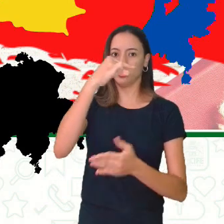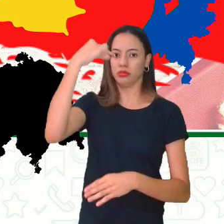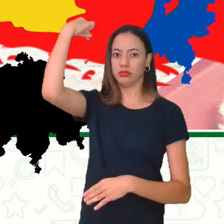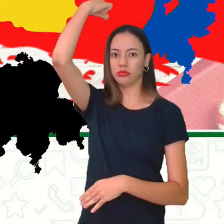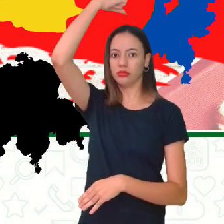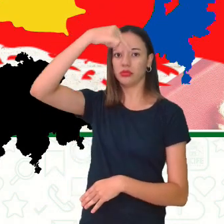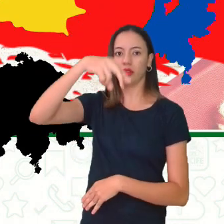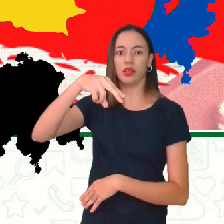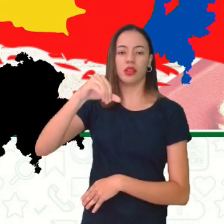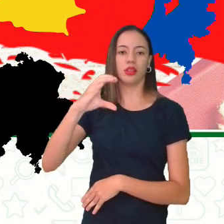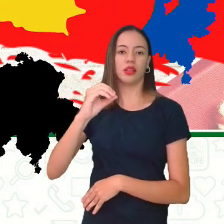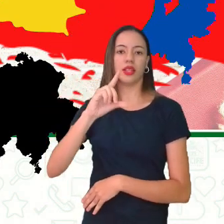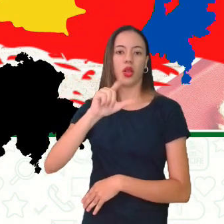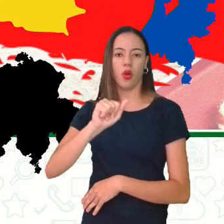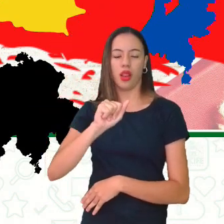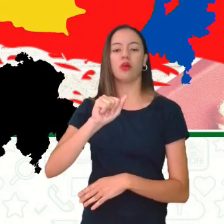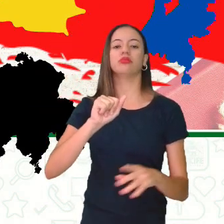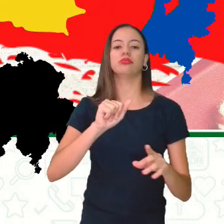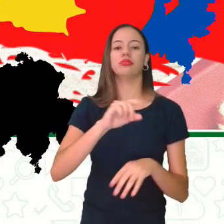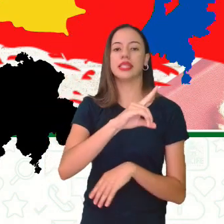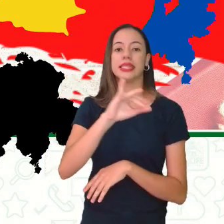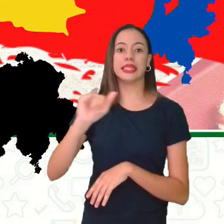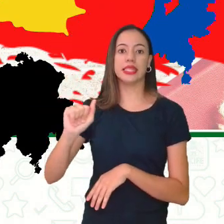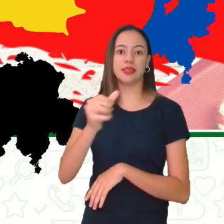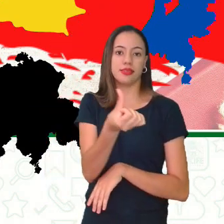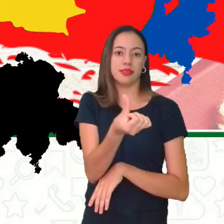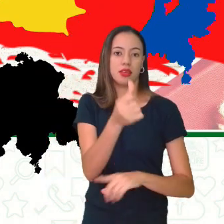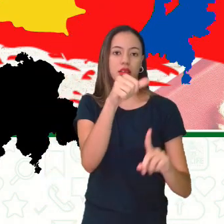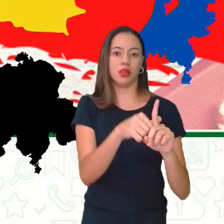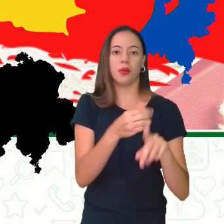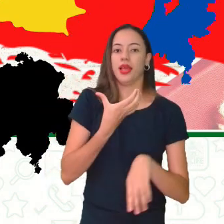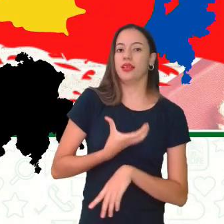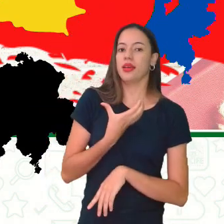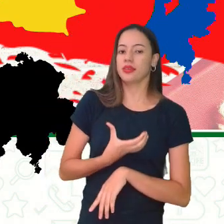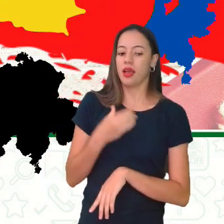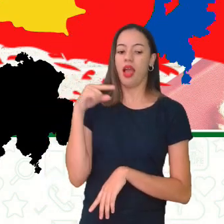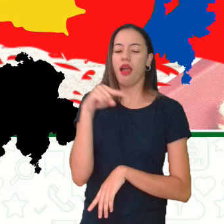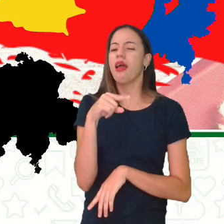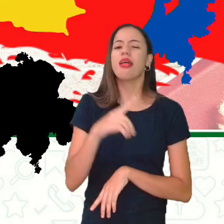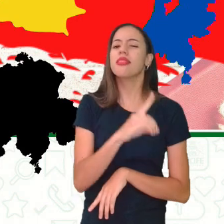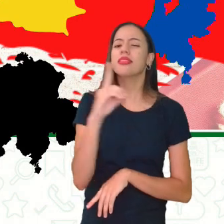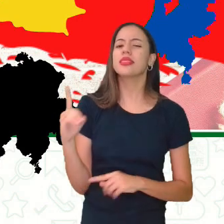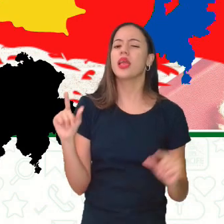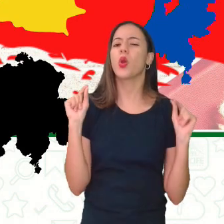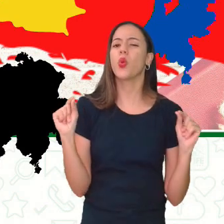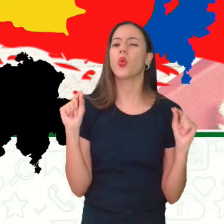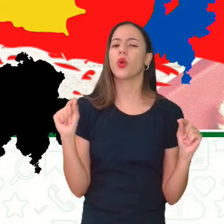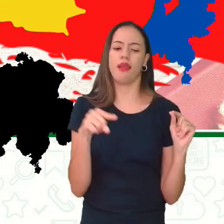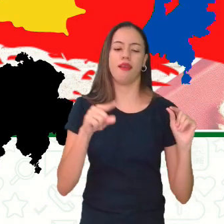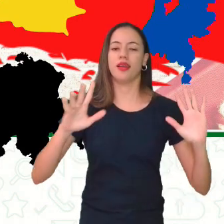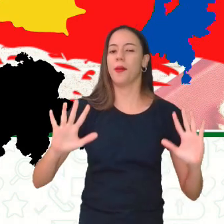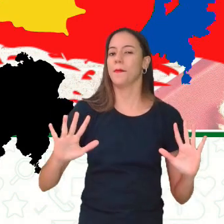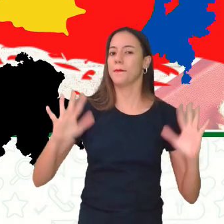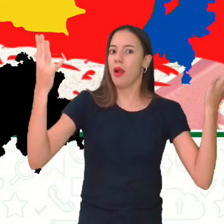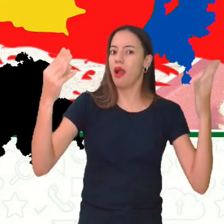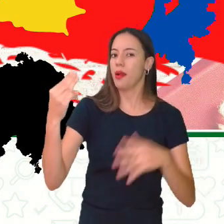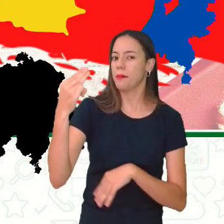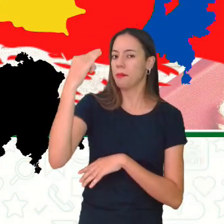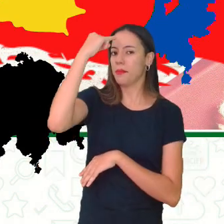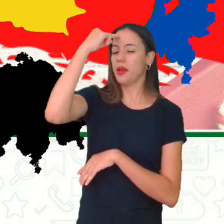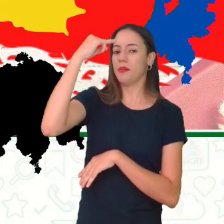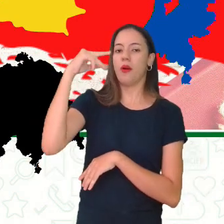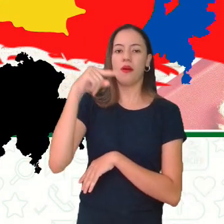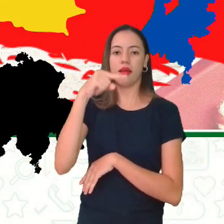Nicolau é o dia 6 de dezembro, né? Então, 6 de dezembro a gente lembra, a gente celebra aí a memória